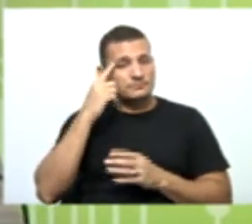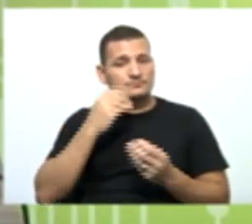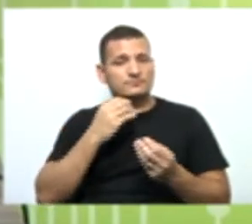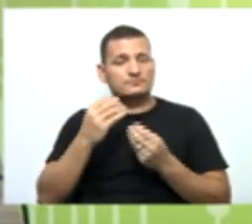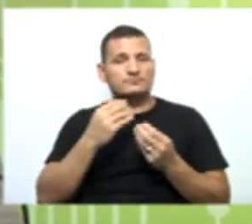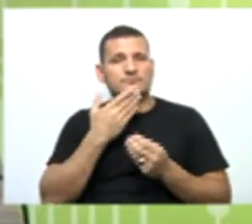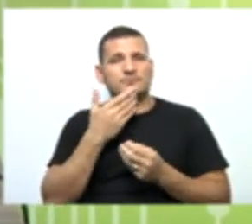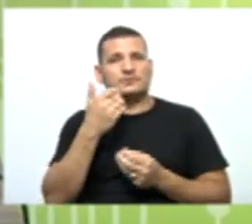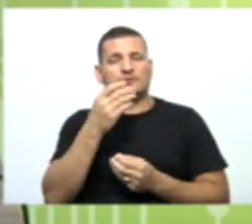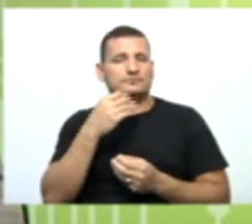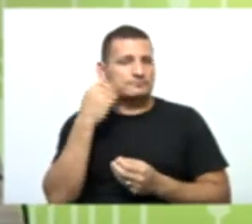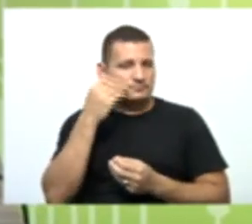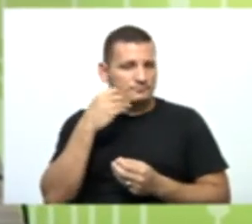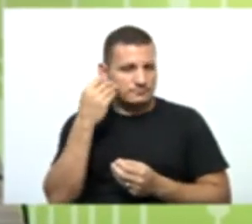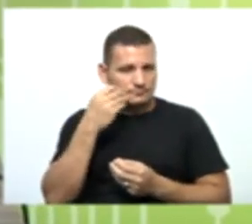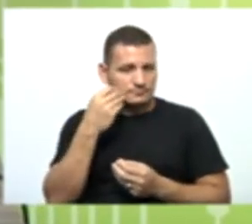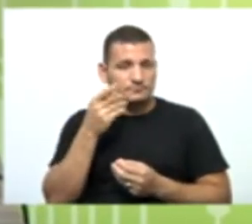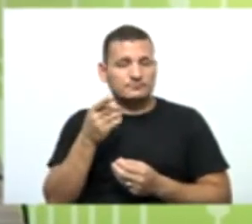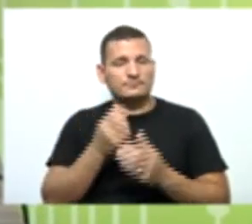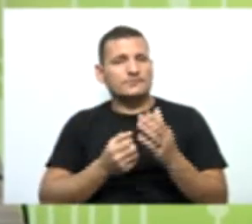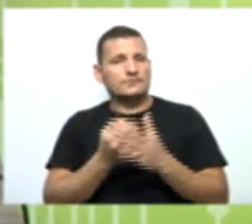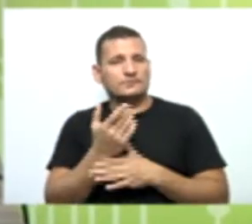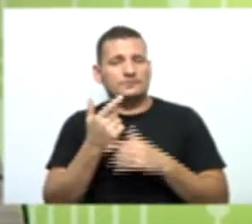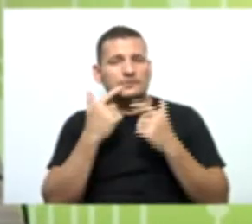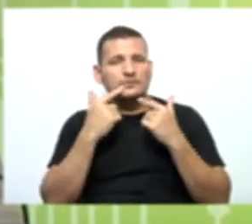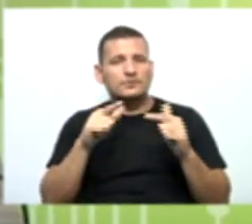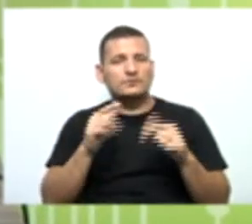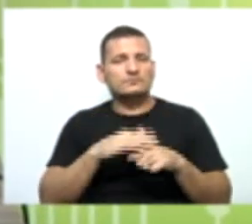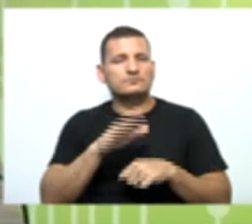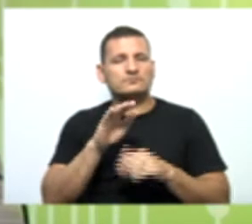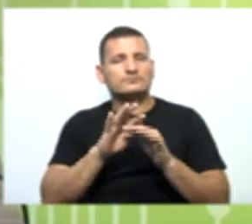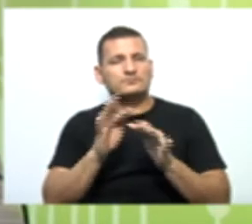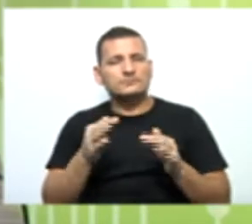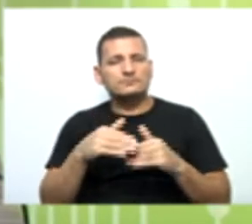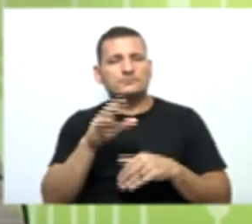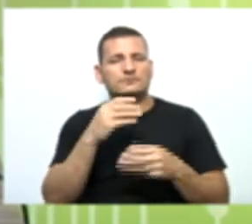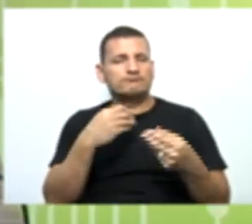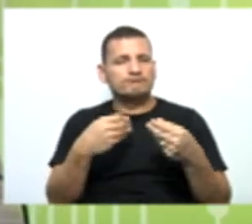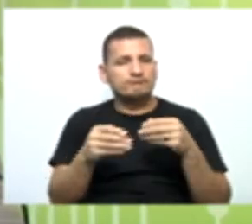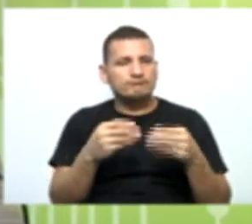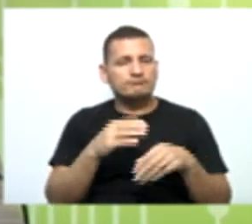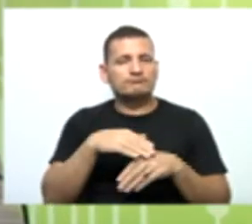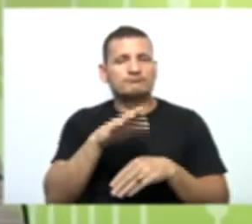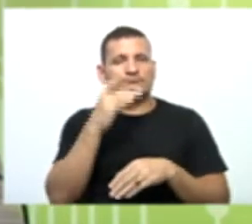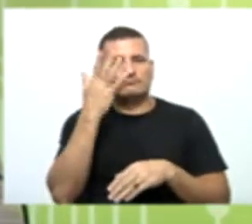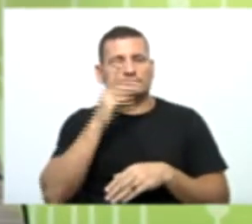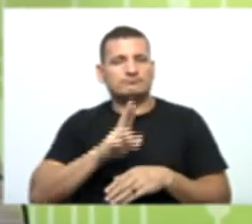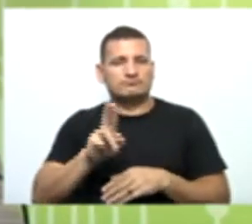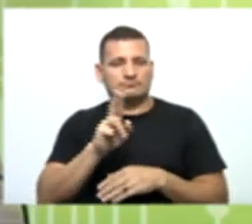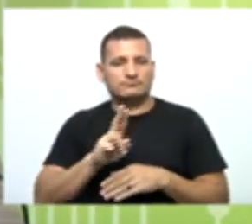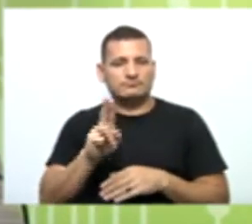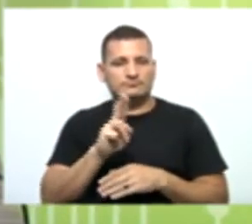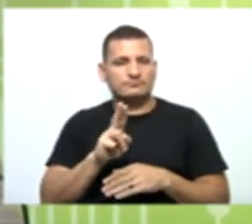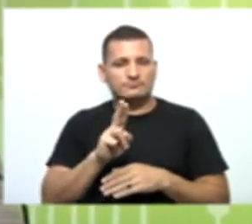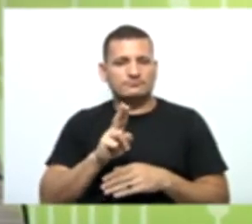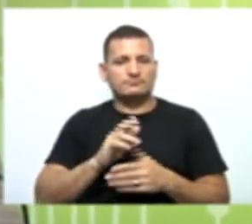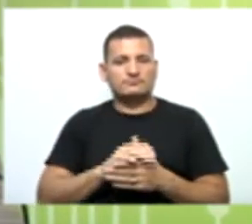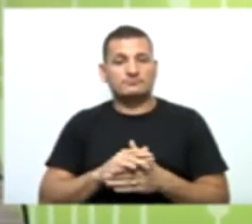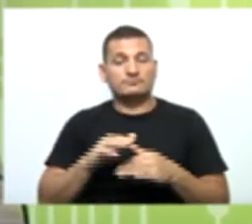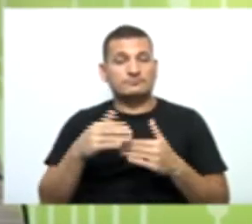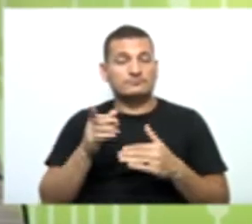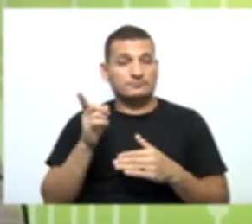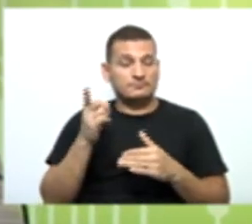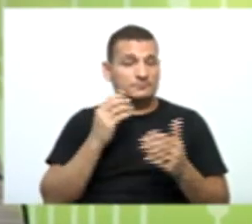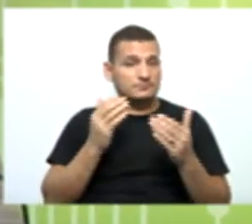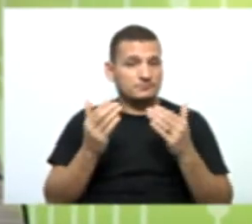experiência dos desenvolvedores, criando uma linguagem mais simples, mais flexível, mais fácil de ser utilizada. Então, ele